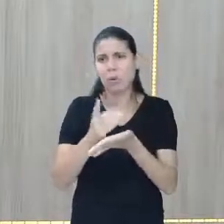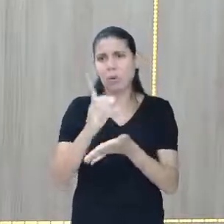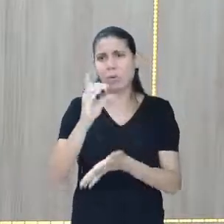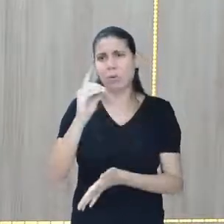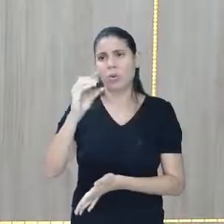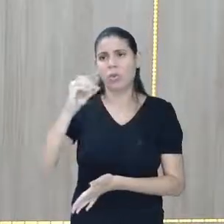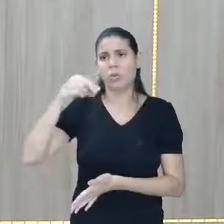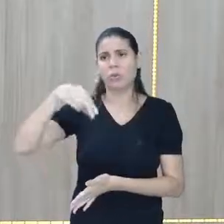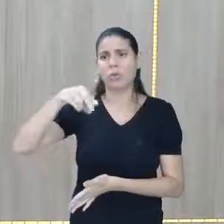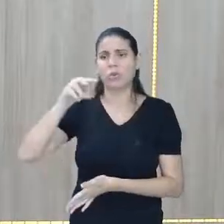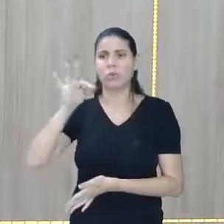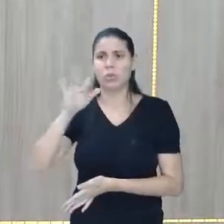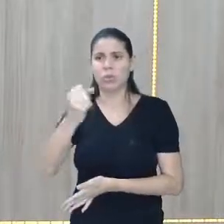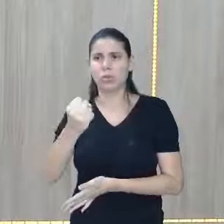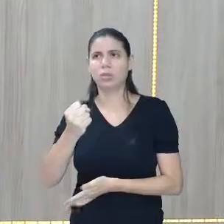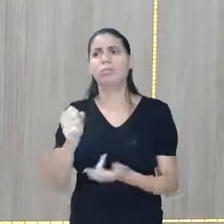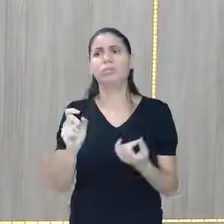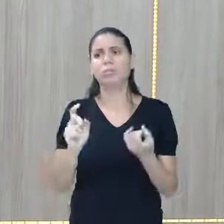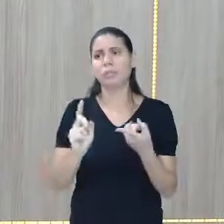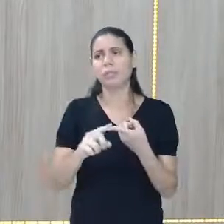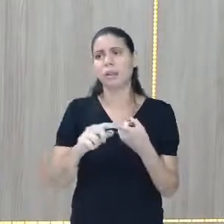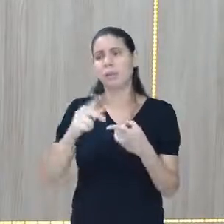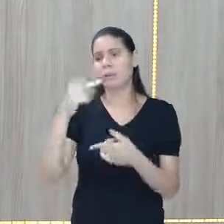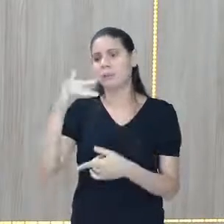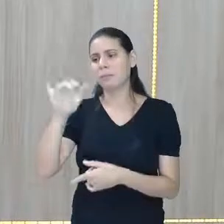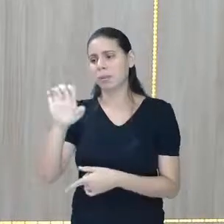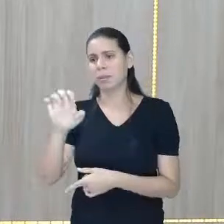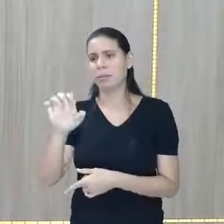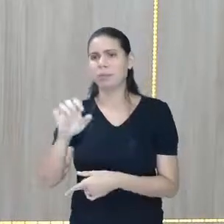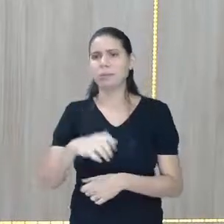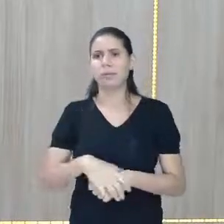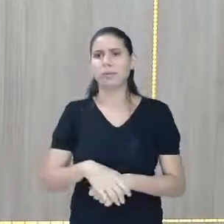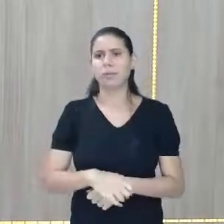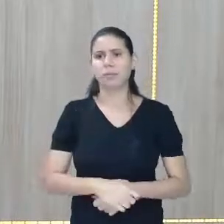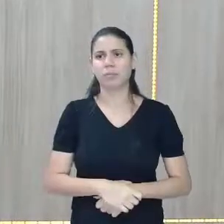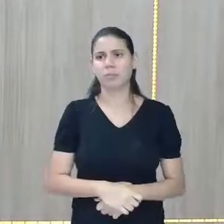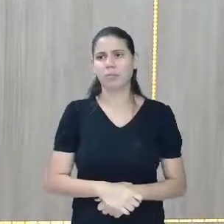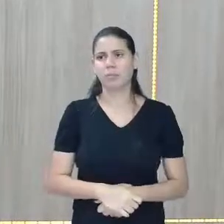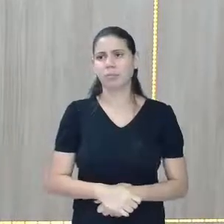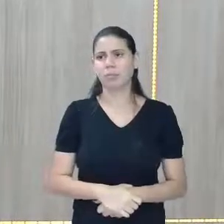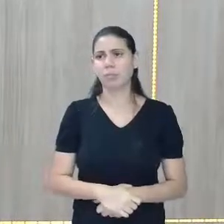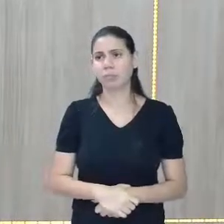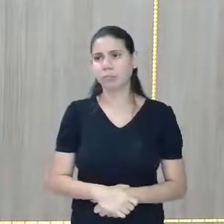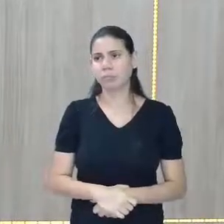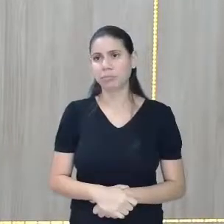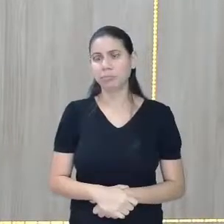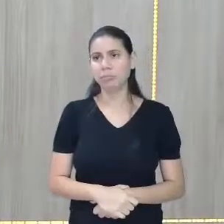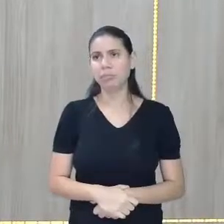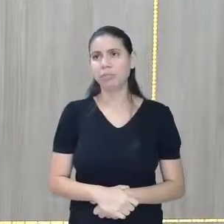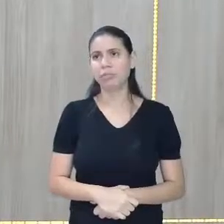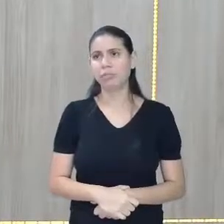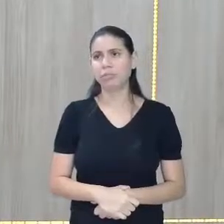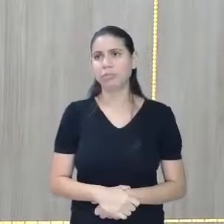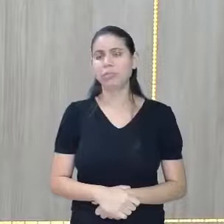o conhecido donuts mesmo. E pie, que é torta. Isso. Esse cookies,